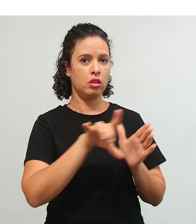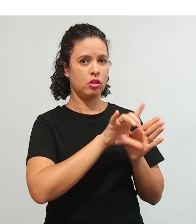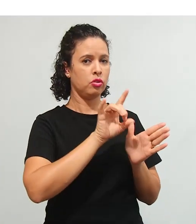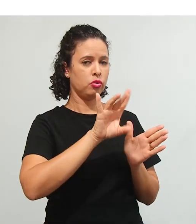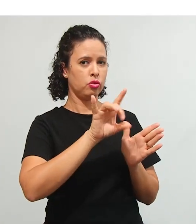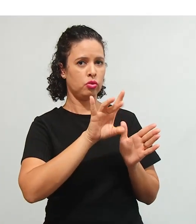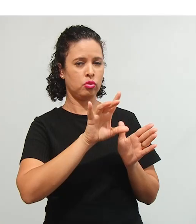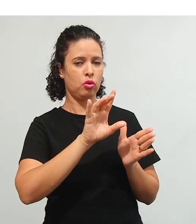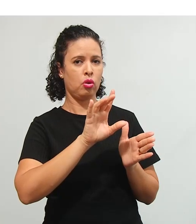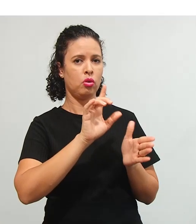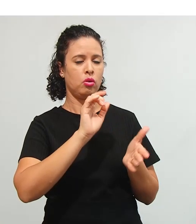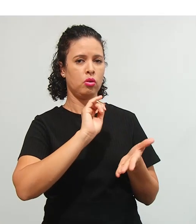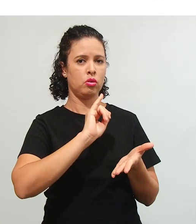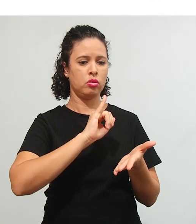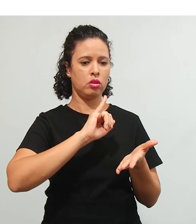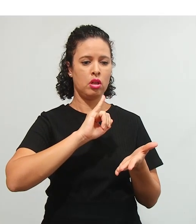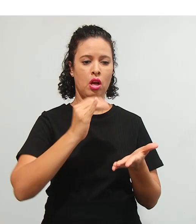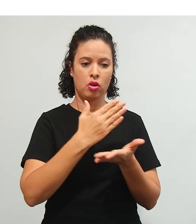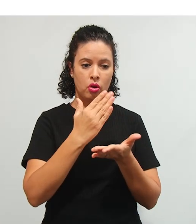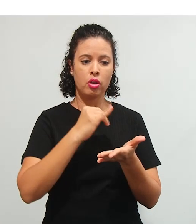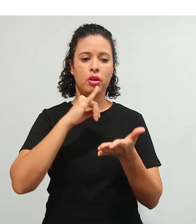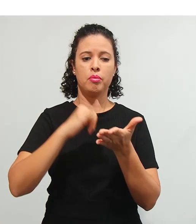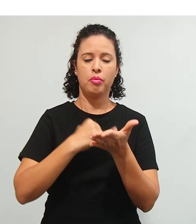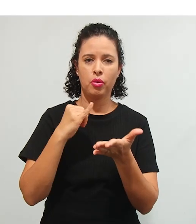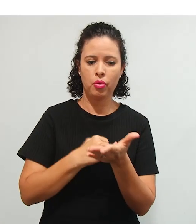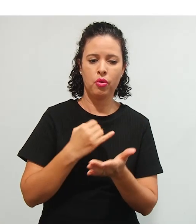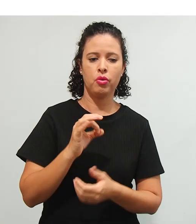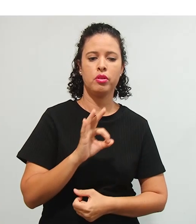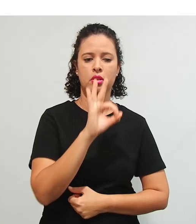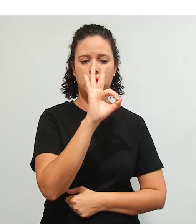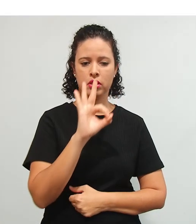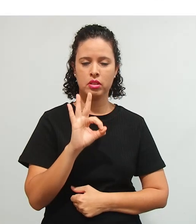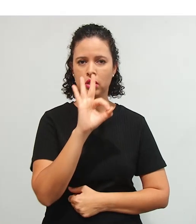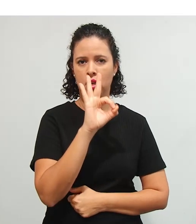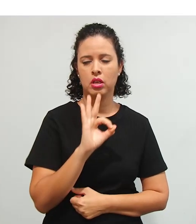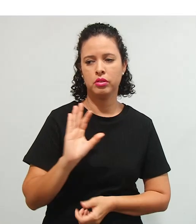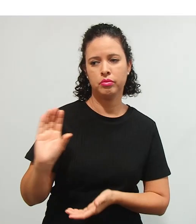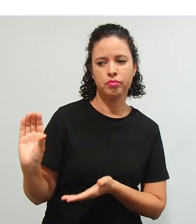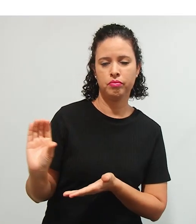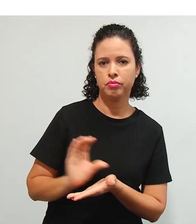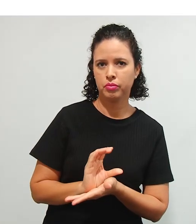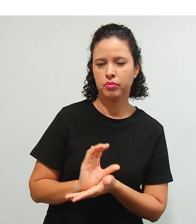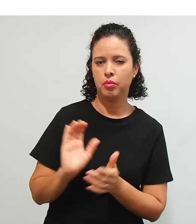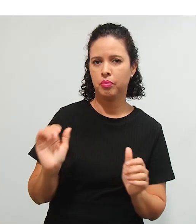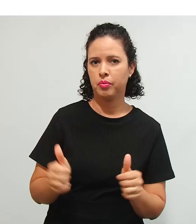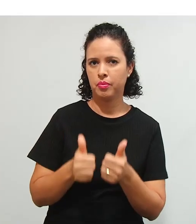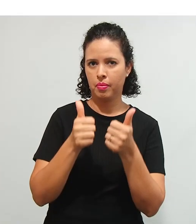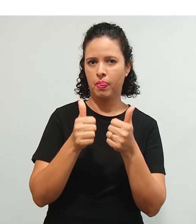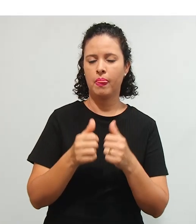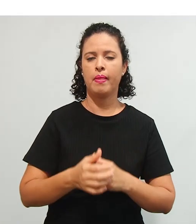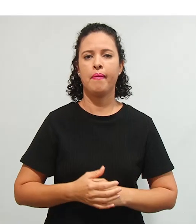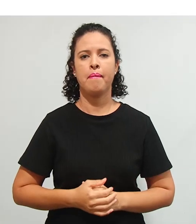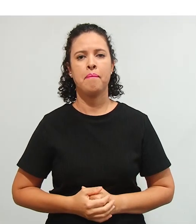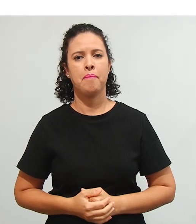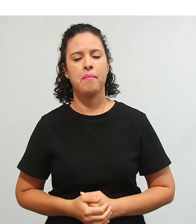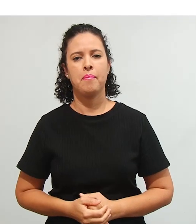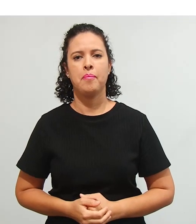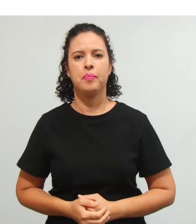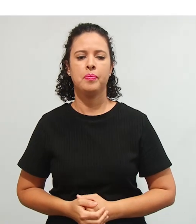Agora, a origem ficou impostos, taxas e contribuições de melhoria, tá